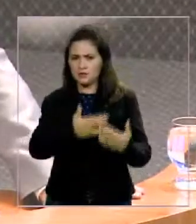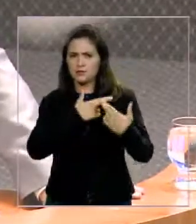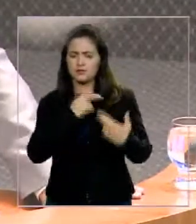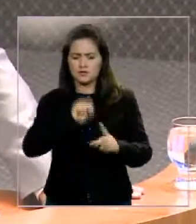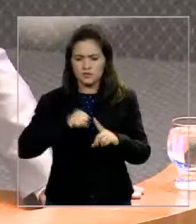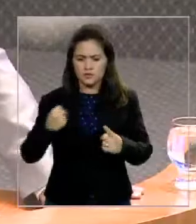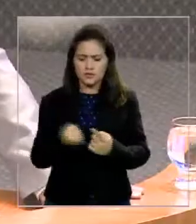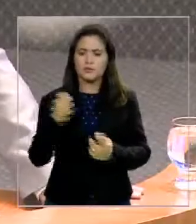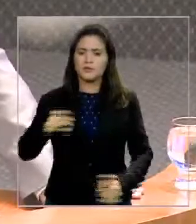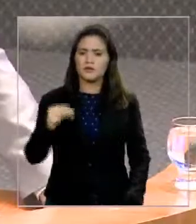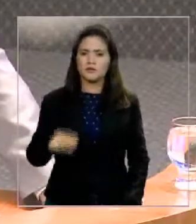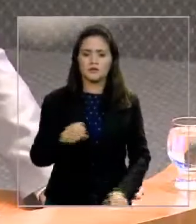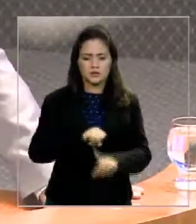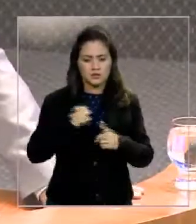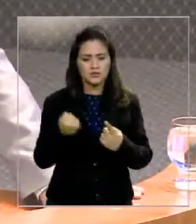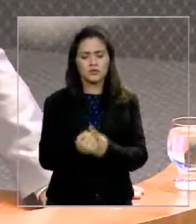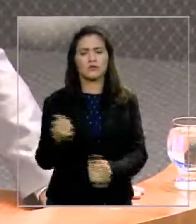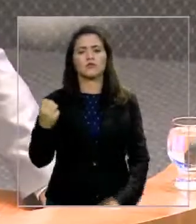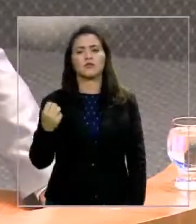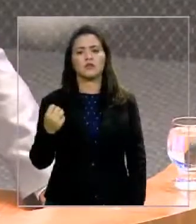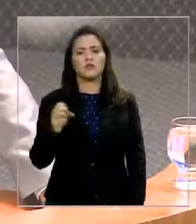Vicense.